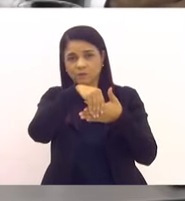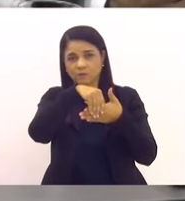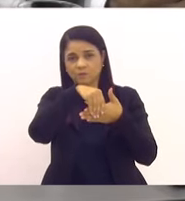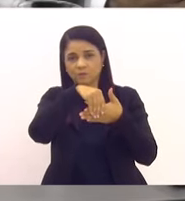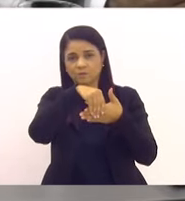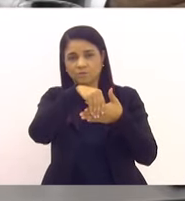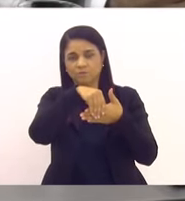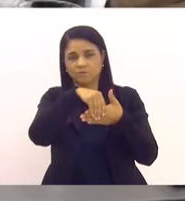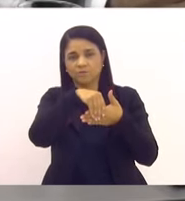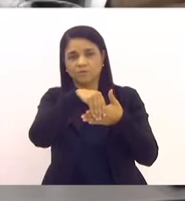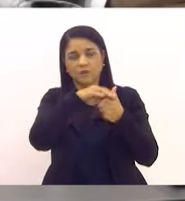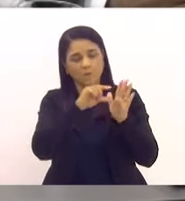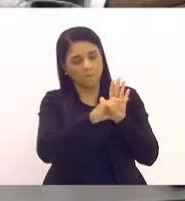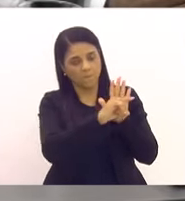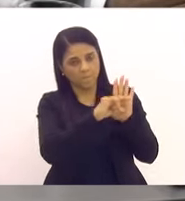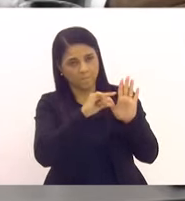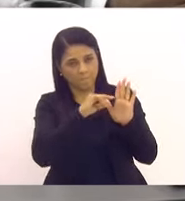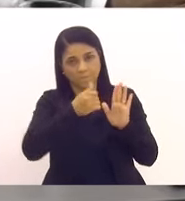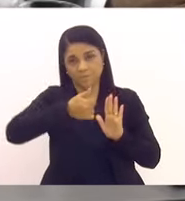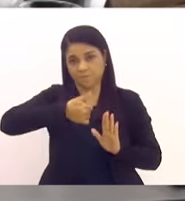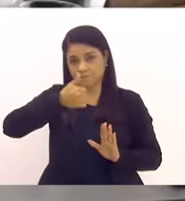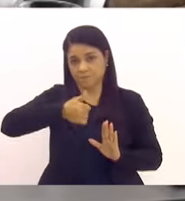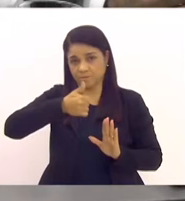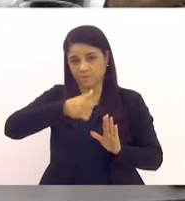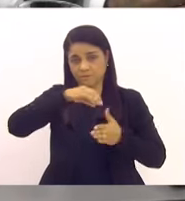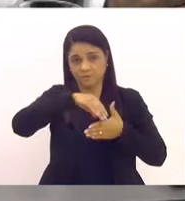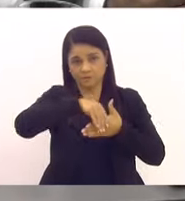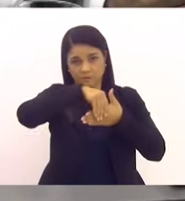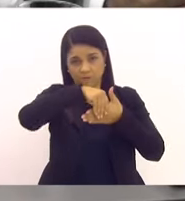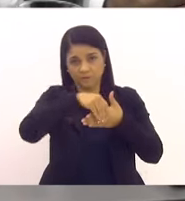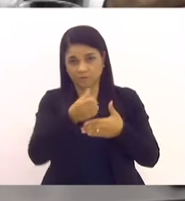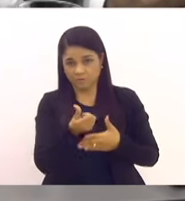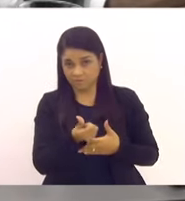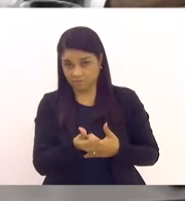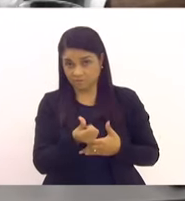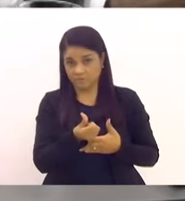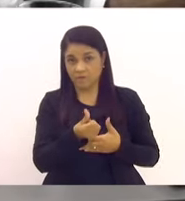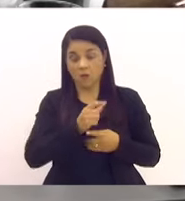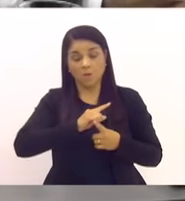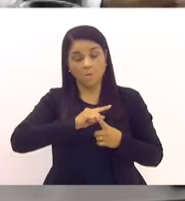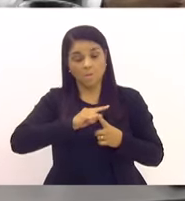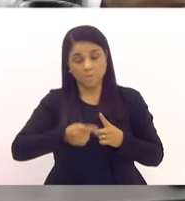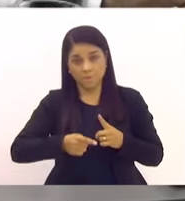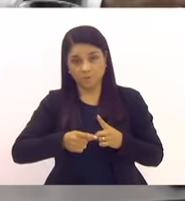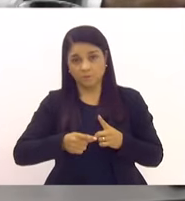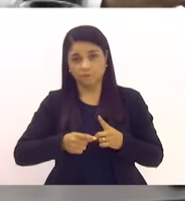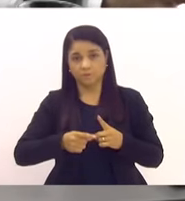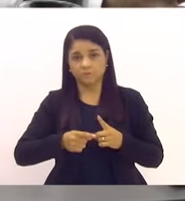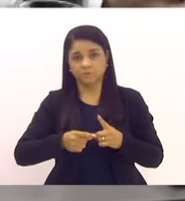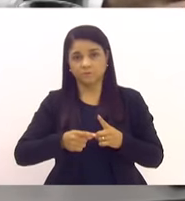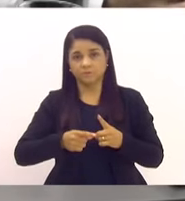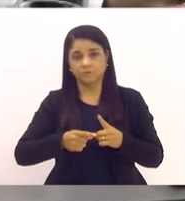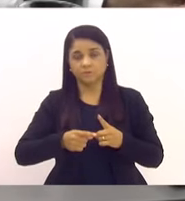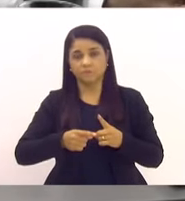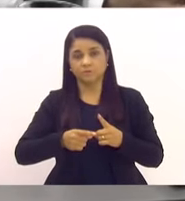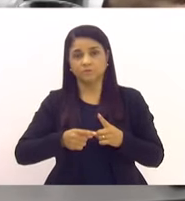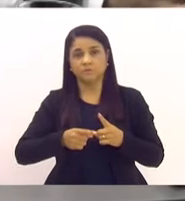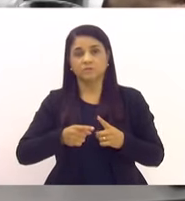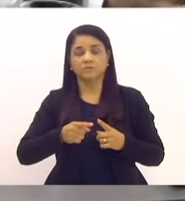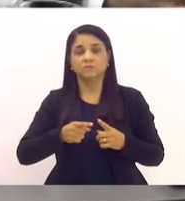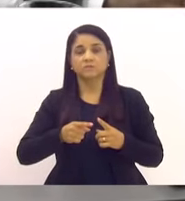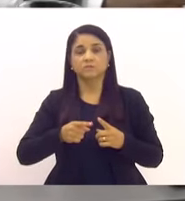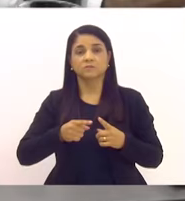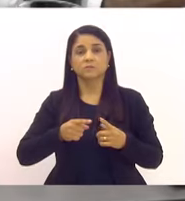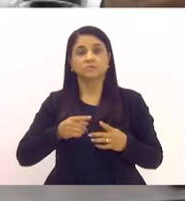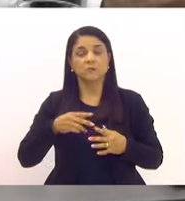no parágrafo 1º do inciso 6, que excetua-se dessa proibição as intervenções de utilidade pública e